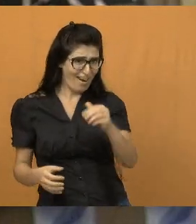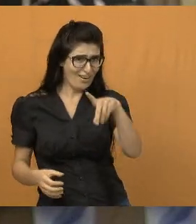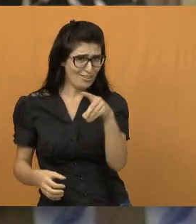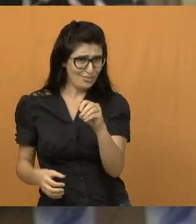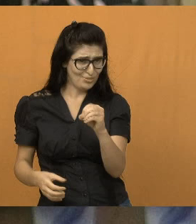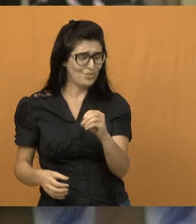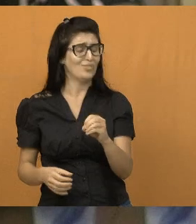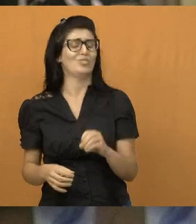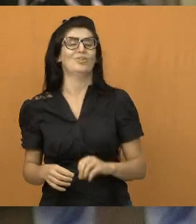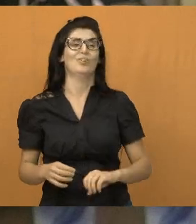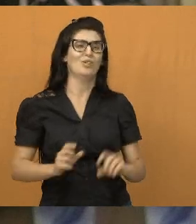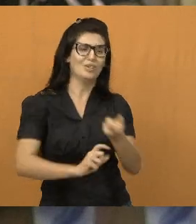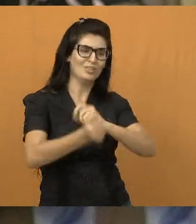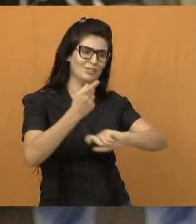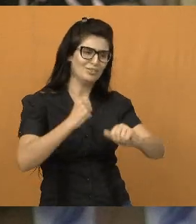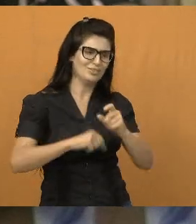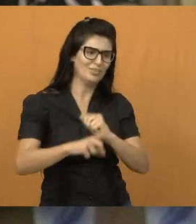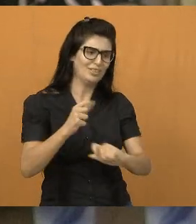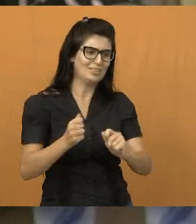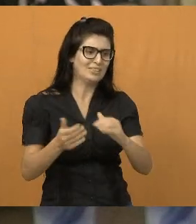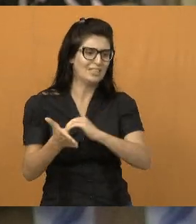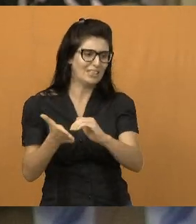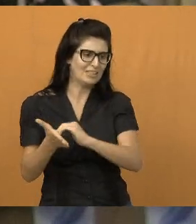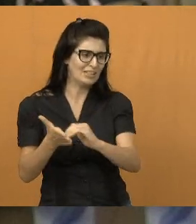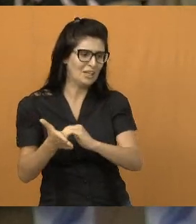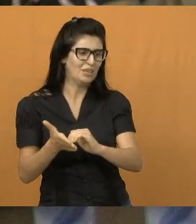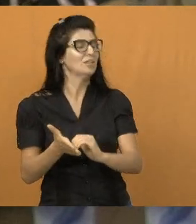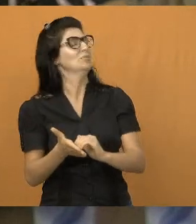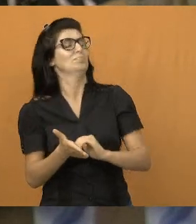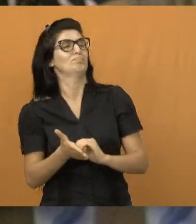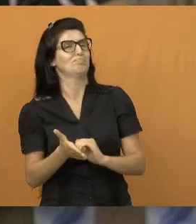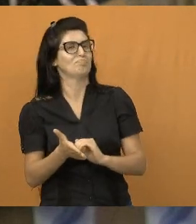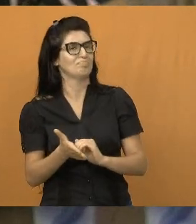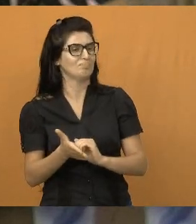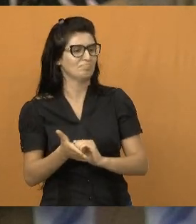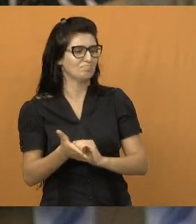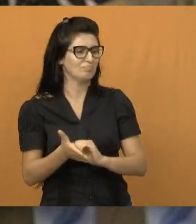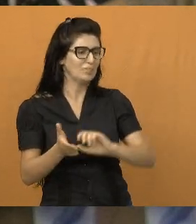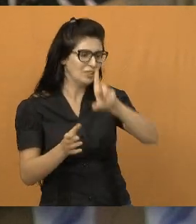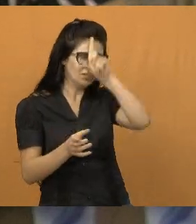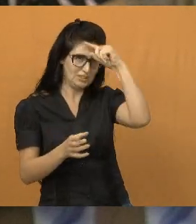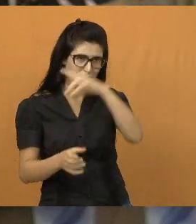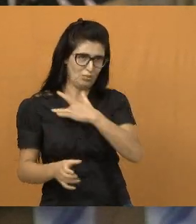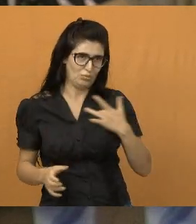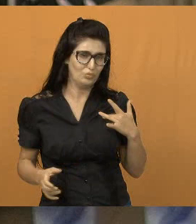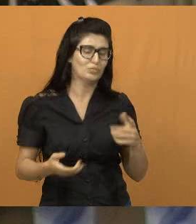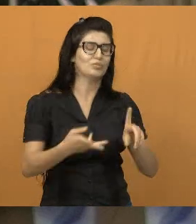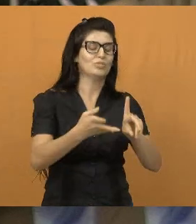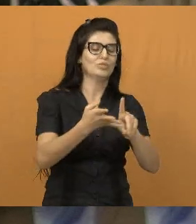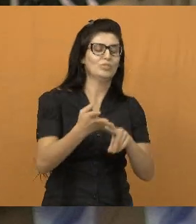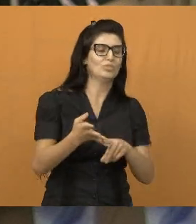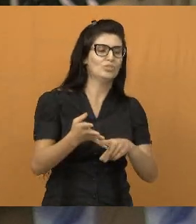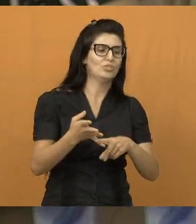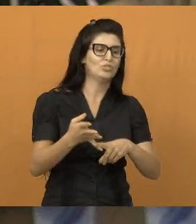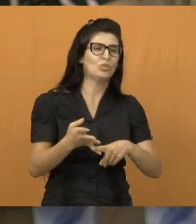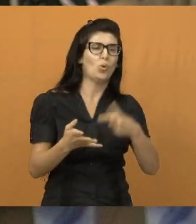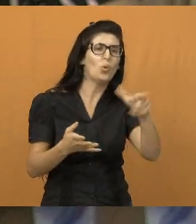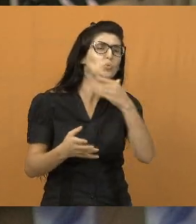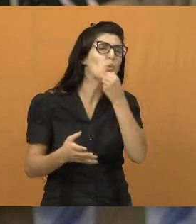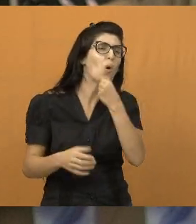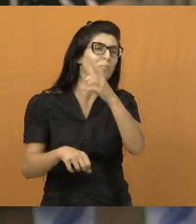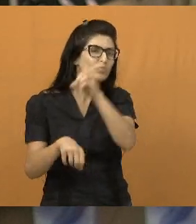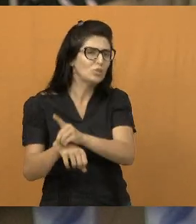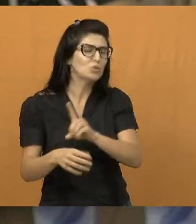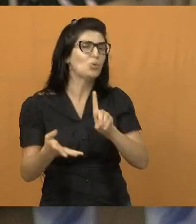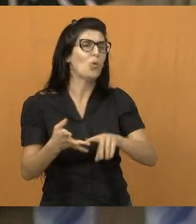Vigilância Sanitária, a Ana, que é ouvidora, o Dr. Carlos Vilela, nosso diretor de urgências,